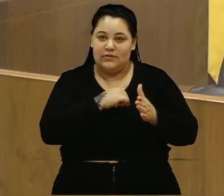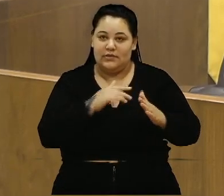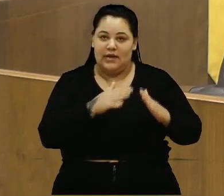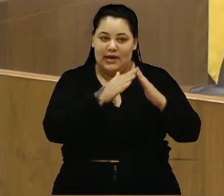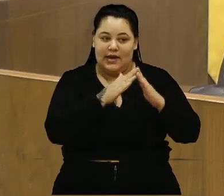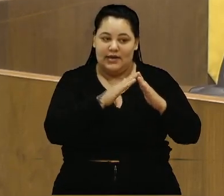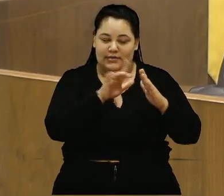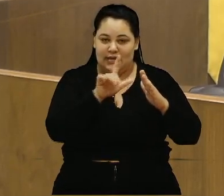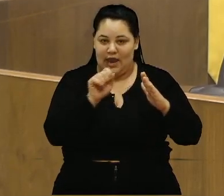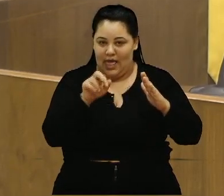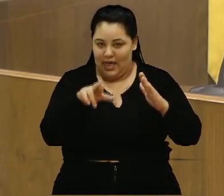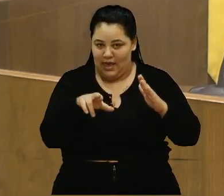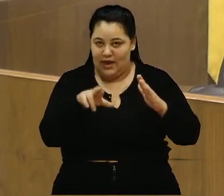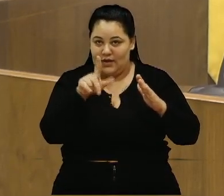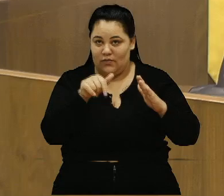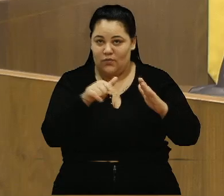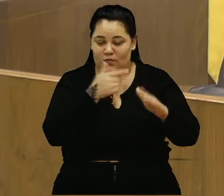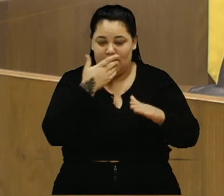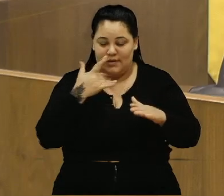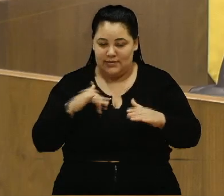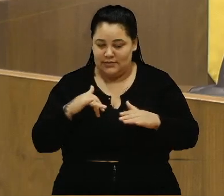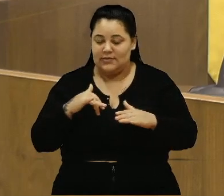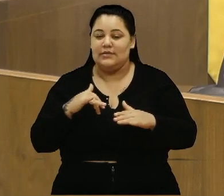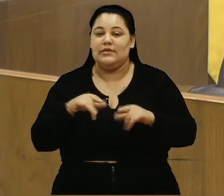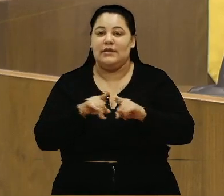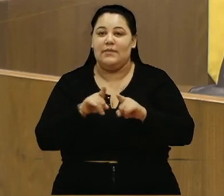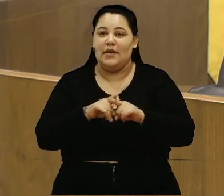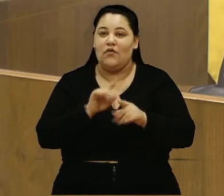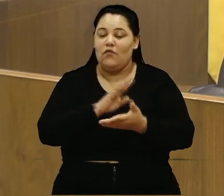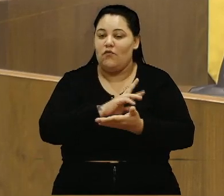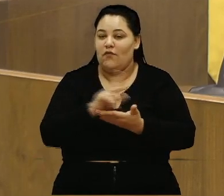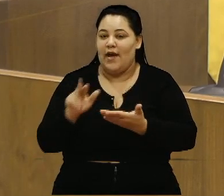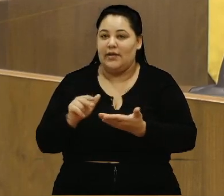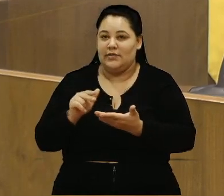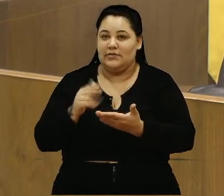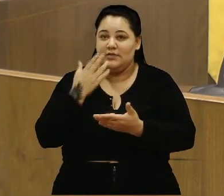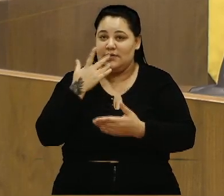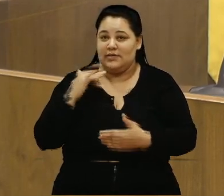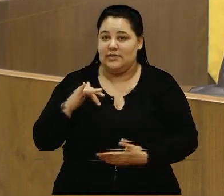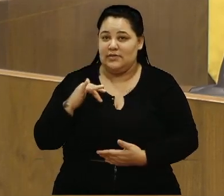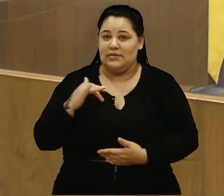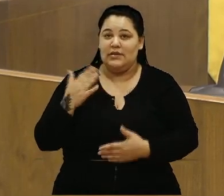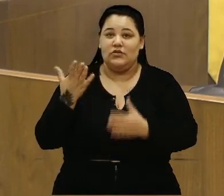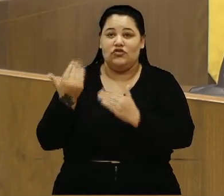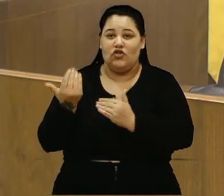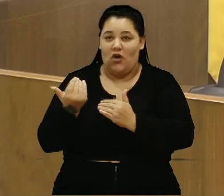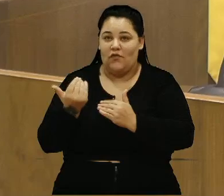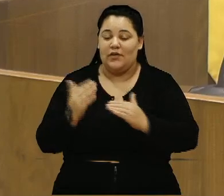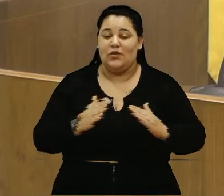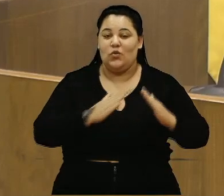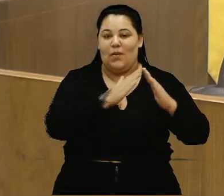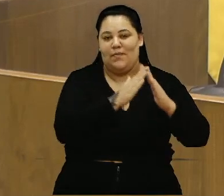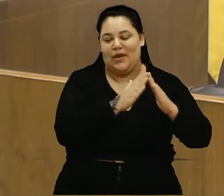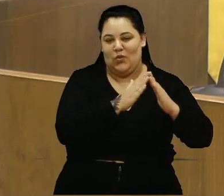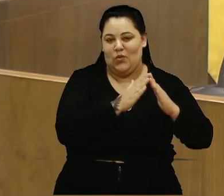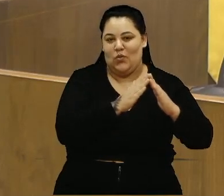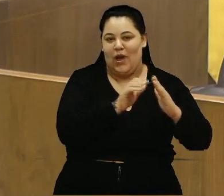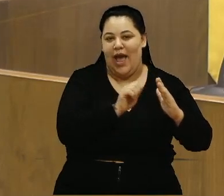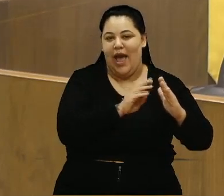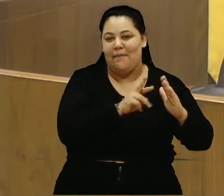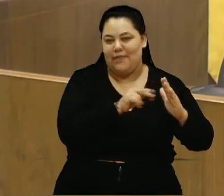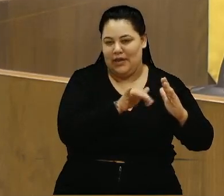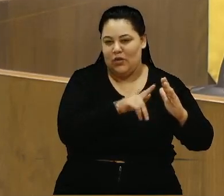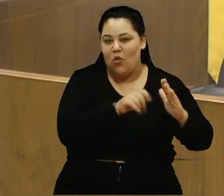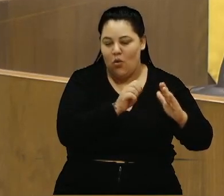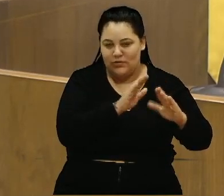criança e adolescente, e diversas crianças e adolescentes. Dos abrigos e das casas-lares da nossa cidade